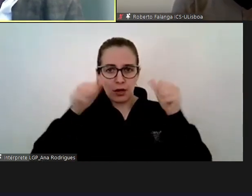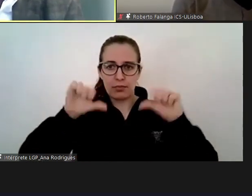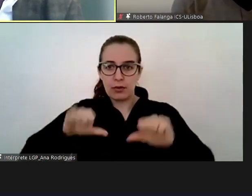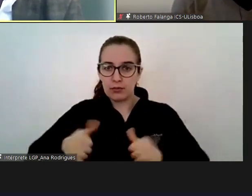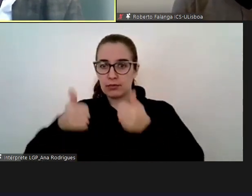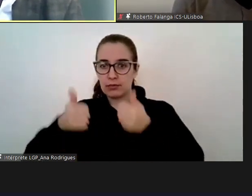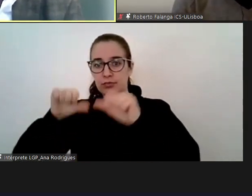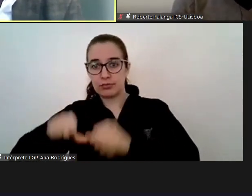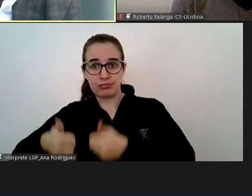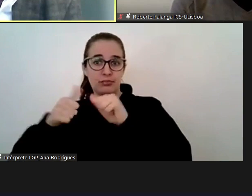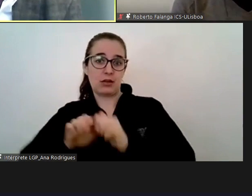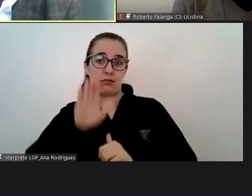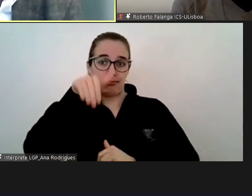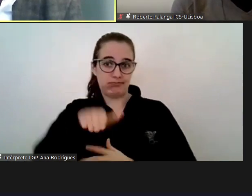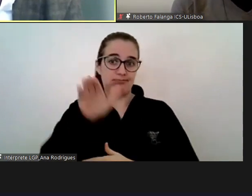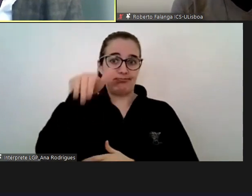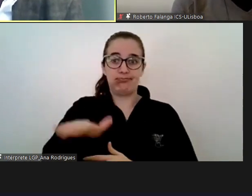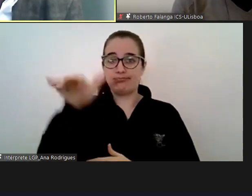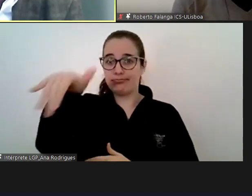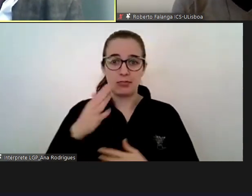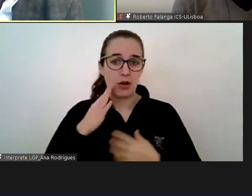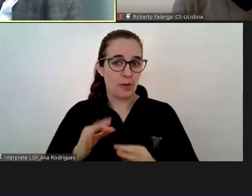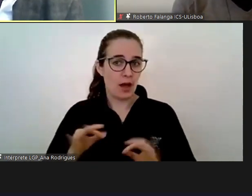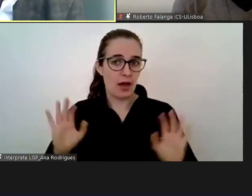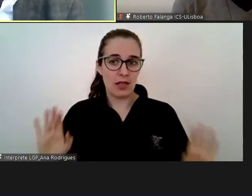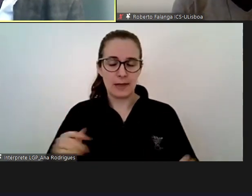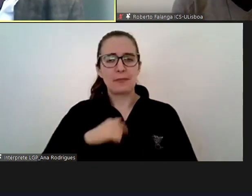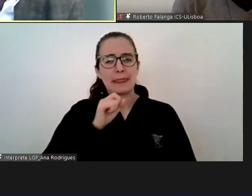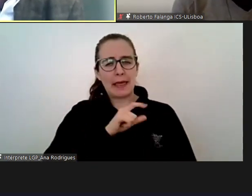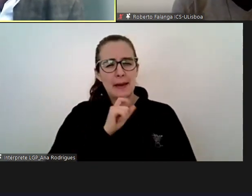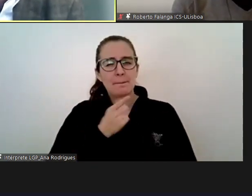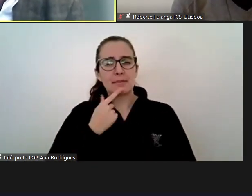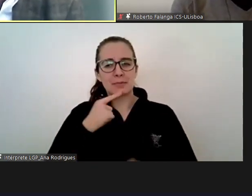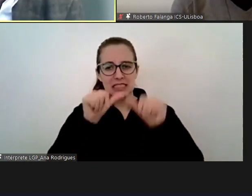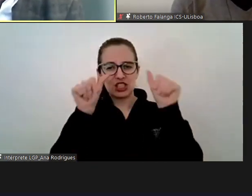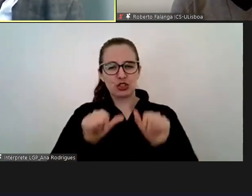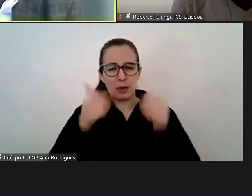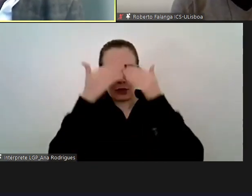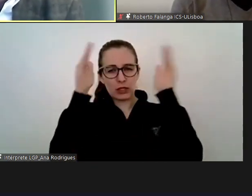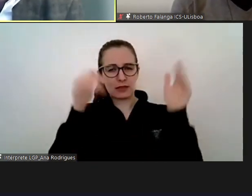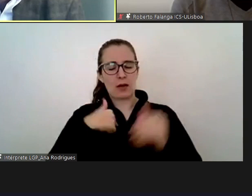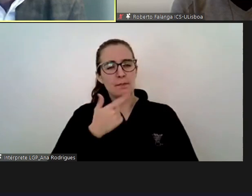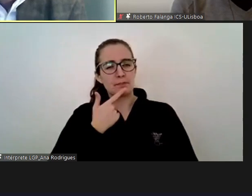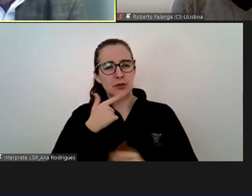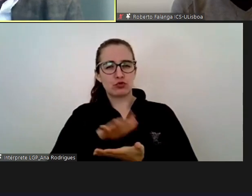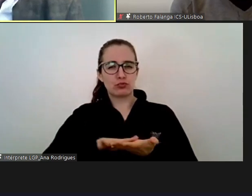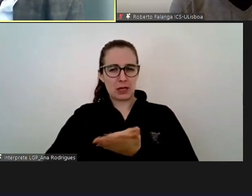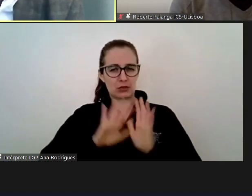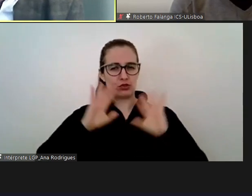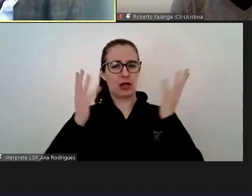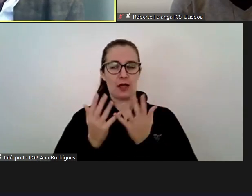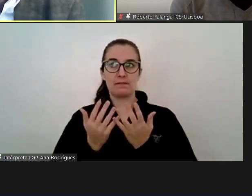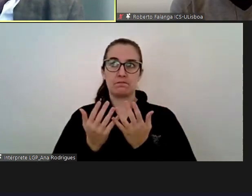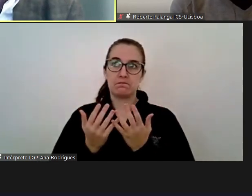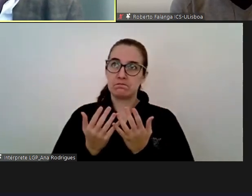mesmo que possamos entender o sistema democrático, pelo menos nos países da União Europeia, mas